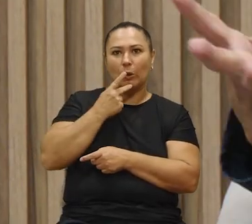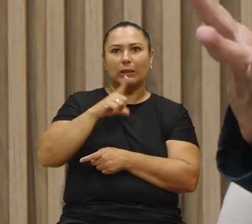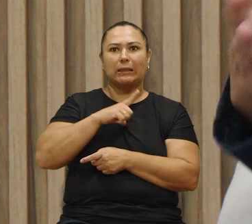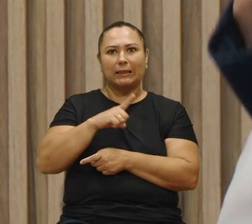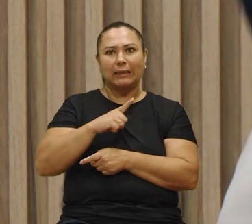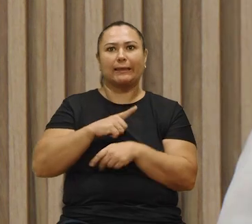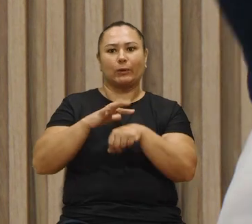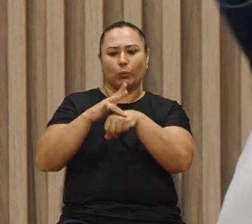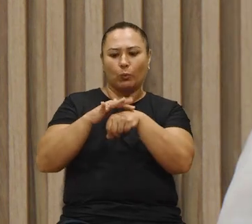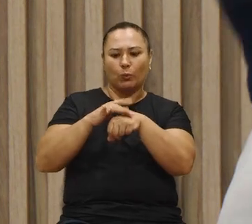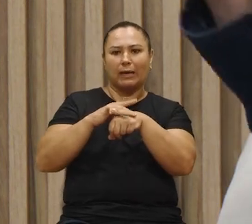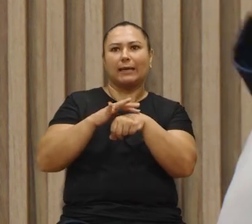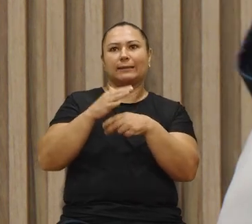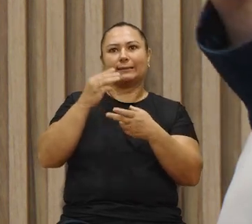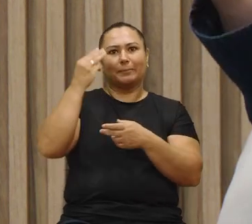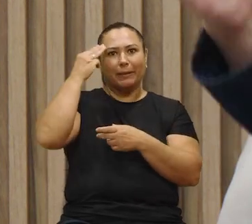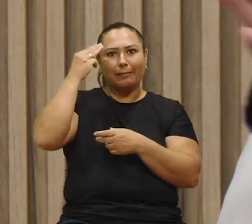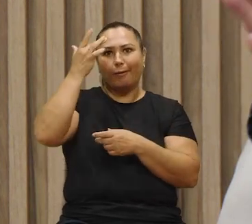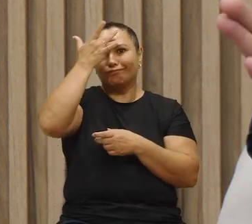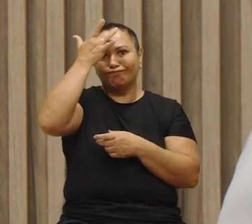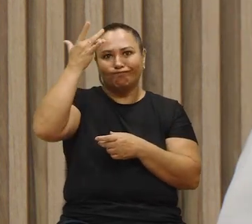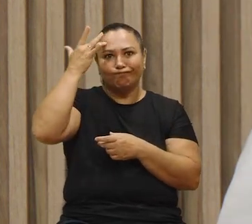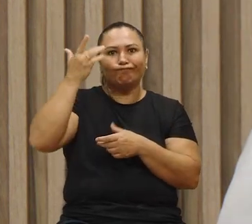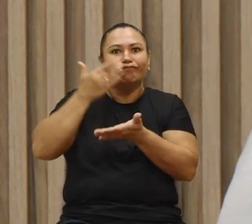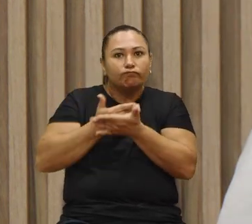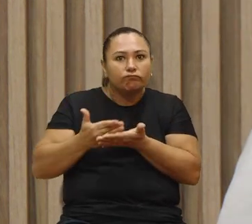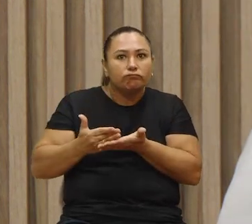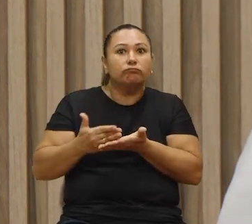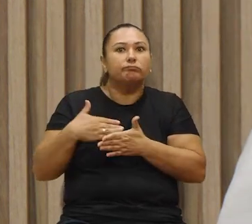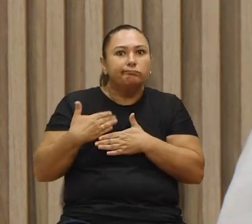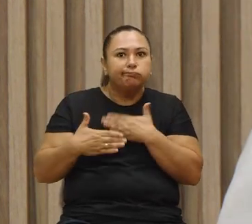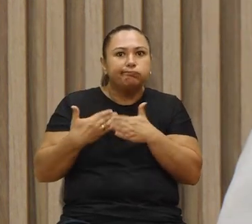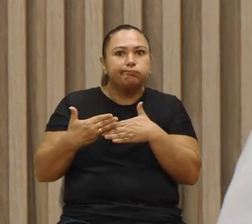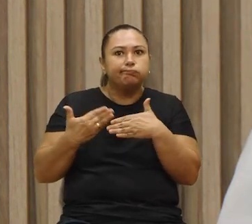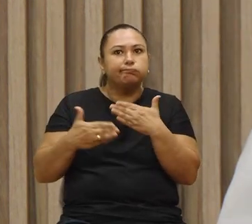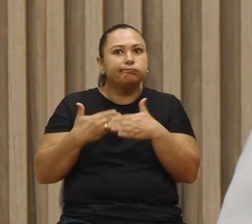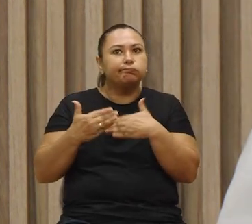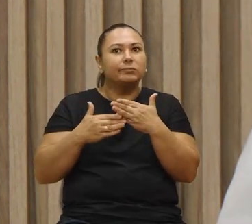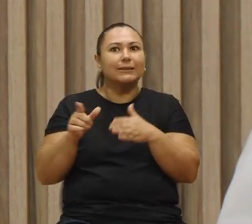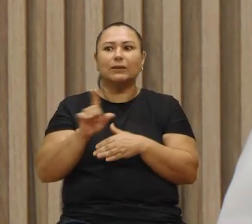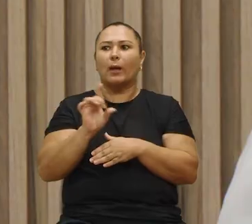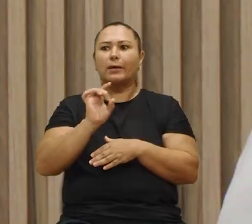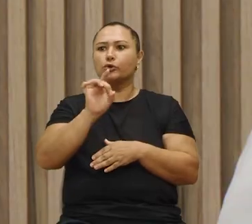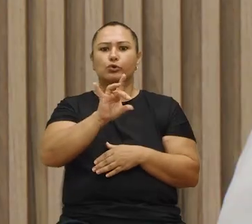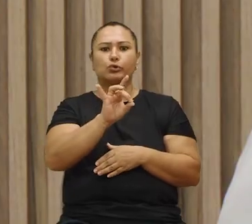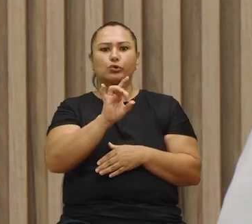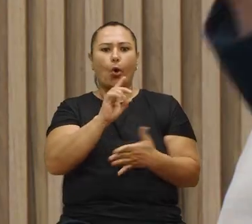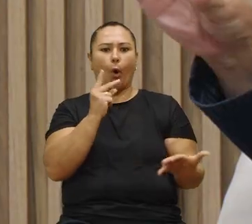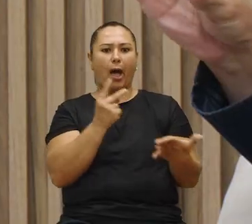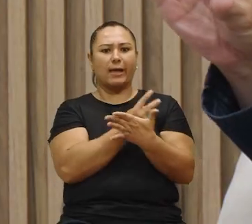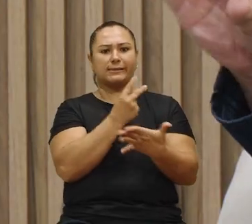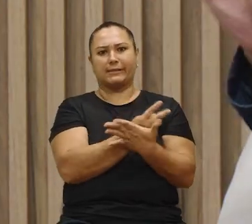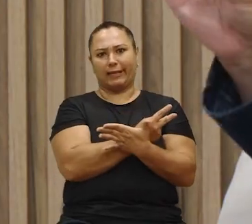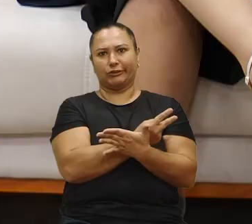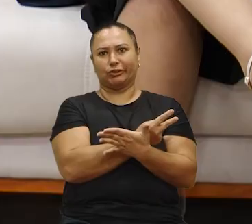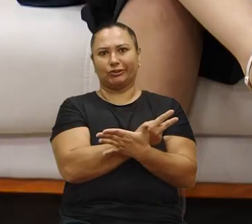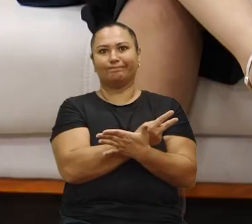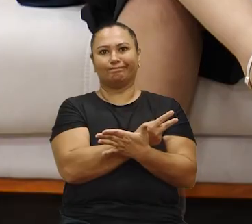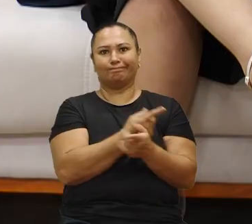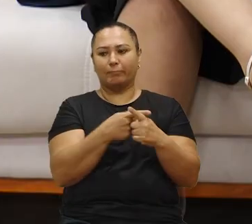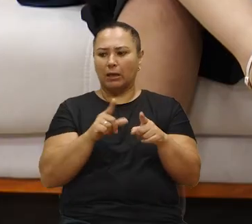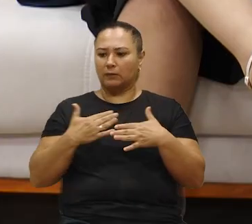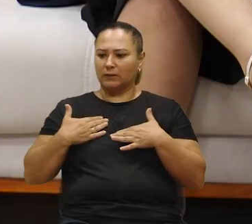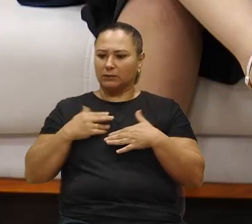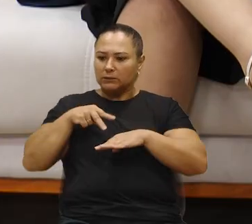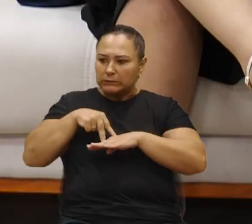começam a surgir. Depois acho que o psicanalista vai nos ajudar, o Gilmar também. E às vezes, não só o acidente propriamente